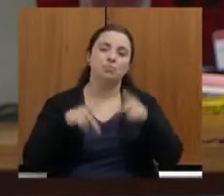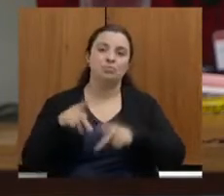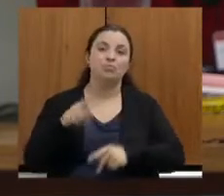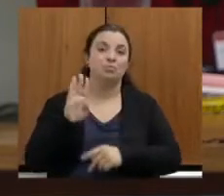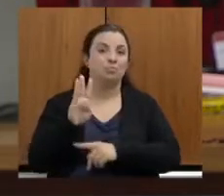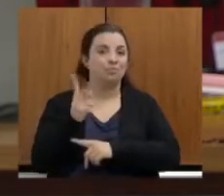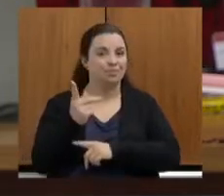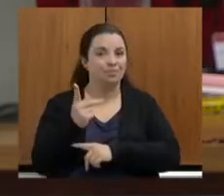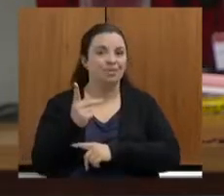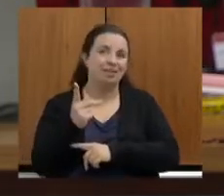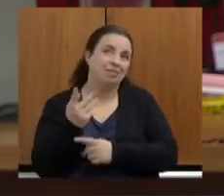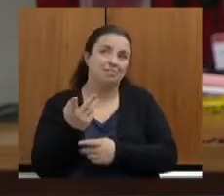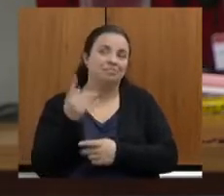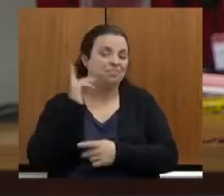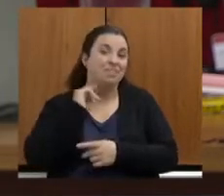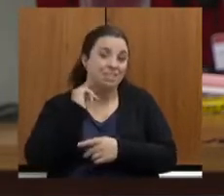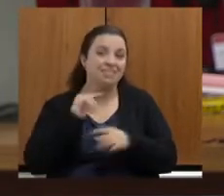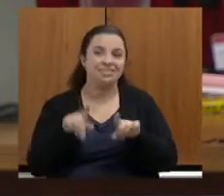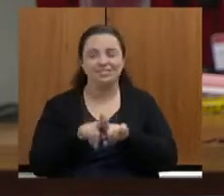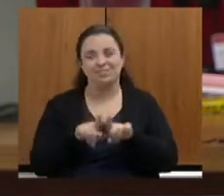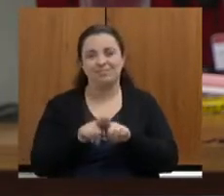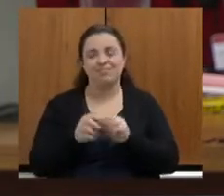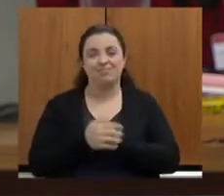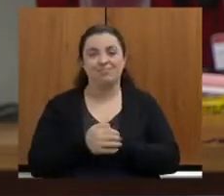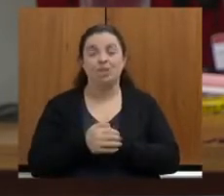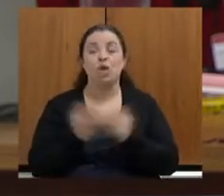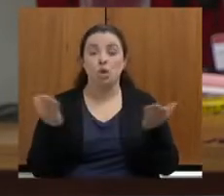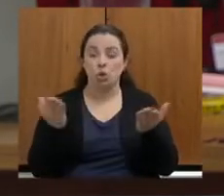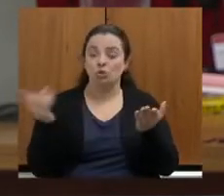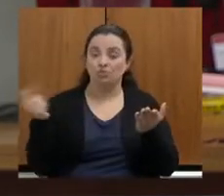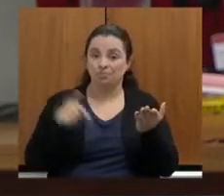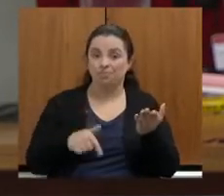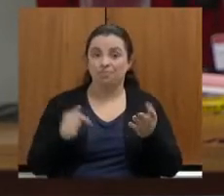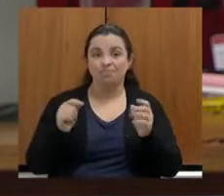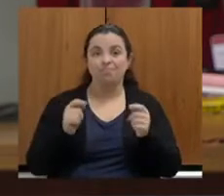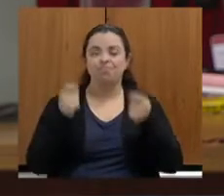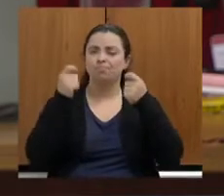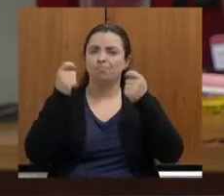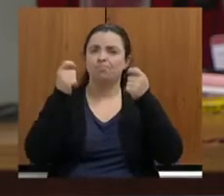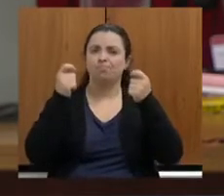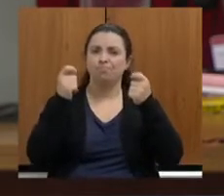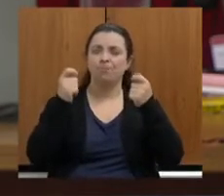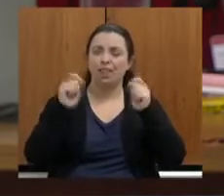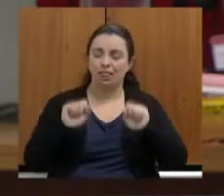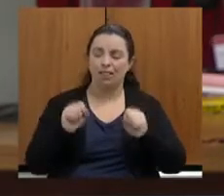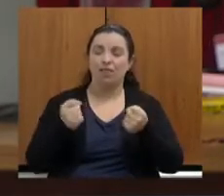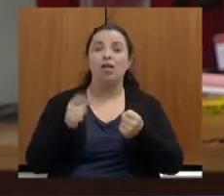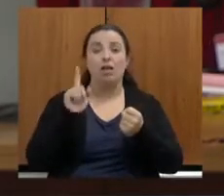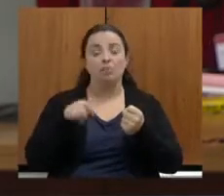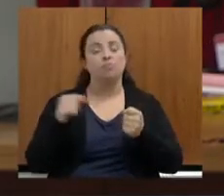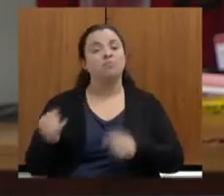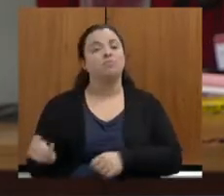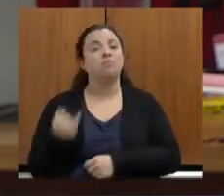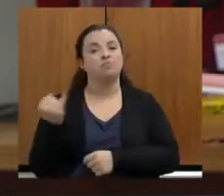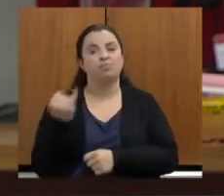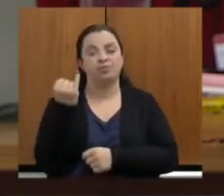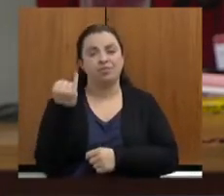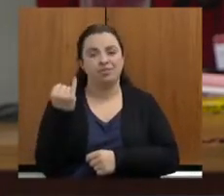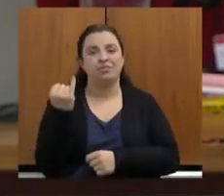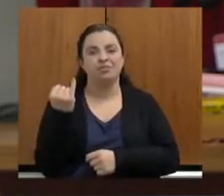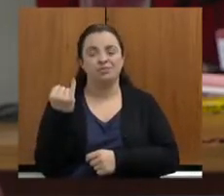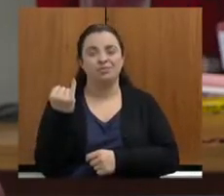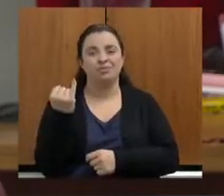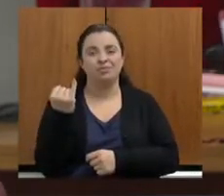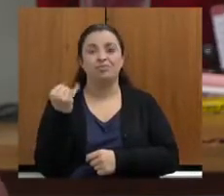Gerais Então essa defesa que vocês vieram hoje manifestar aqui é algo extremamente importante e